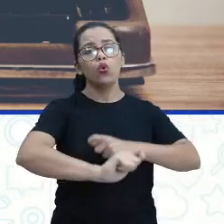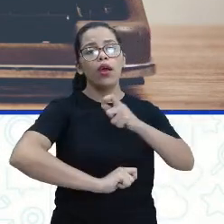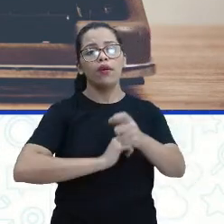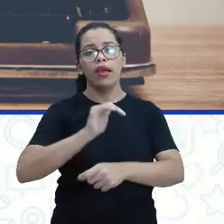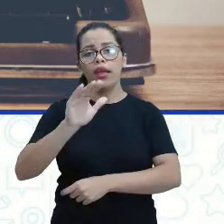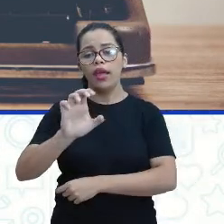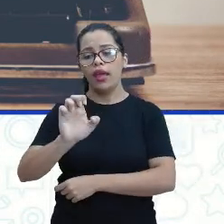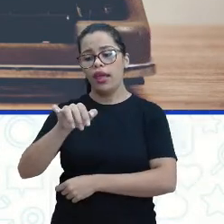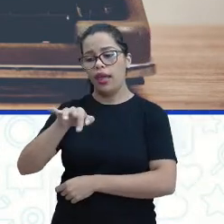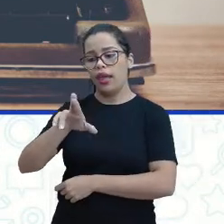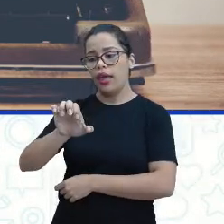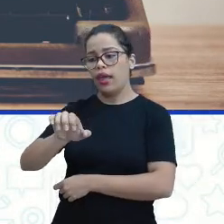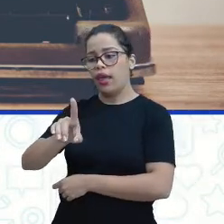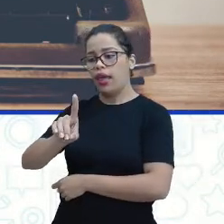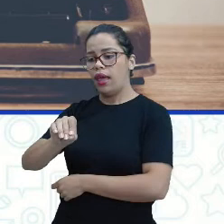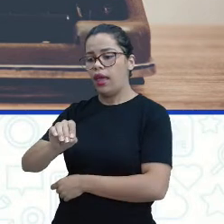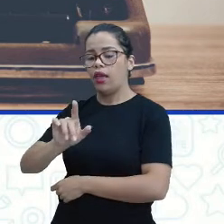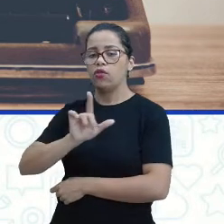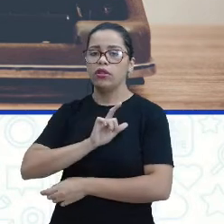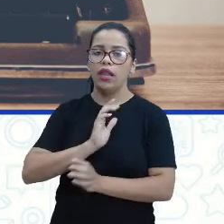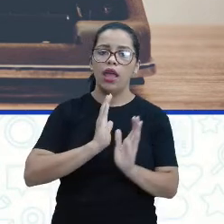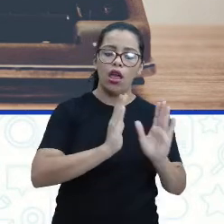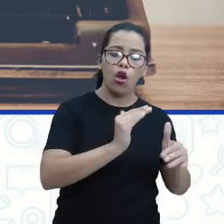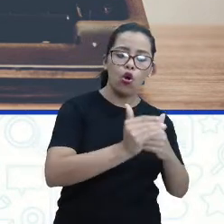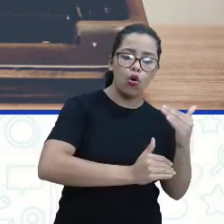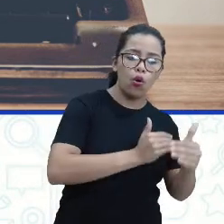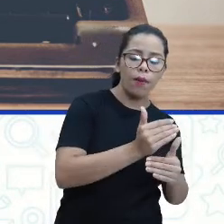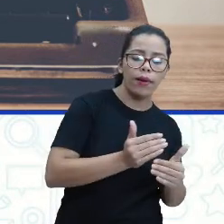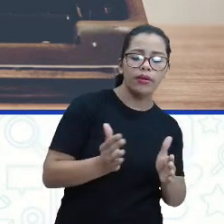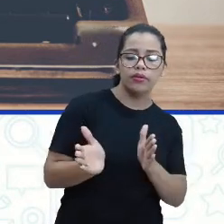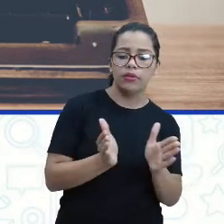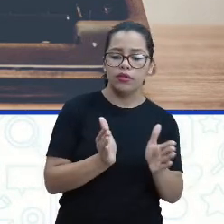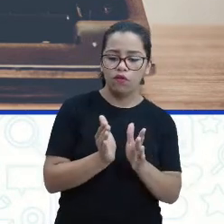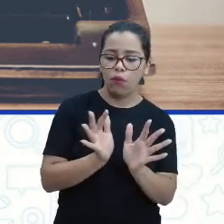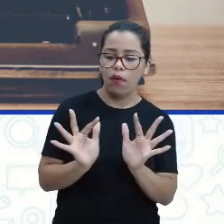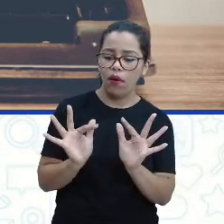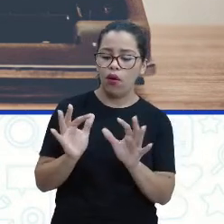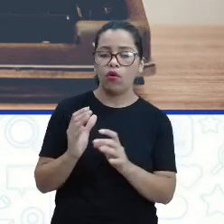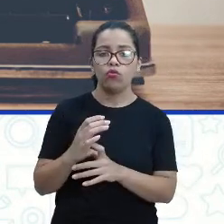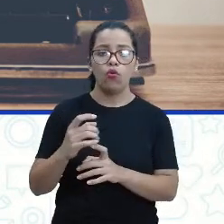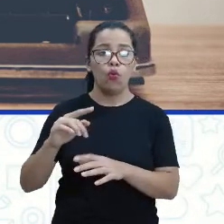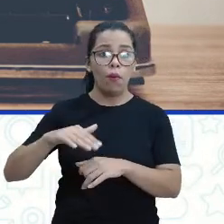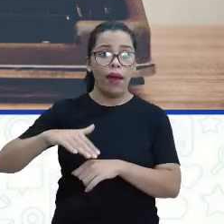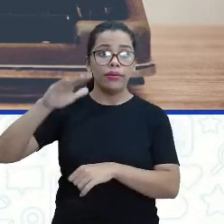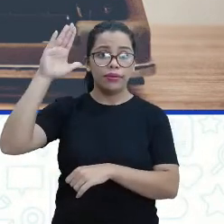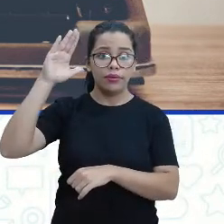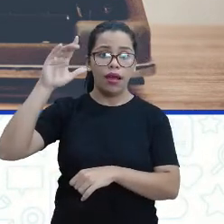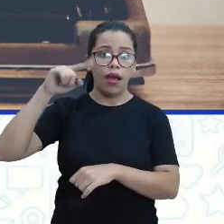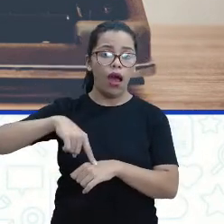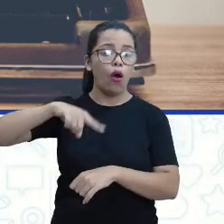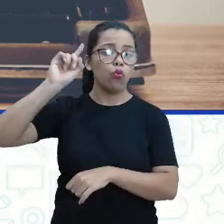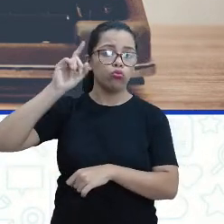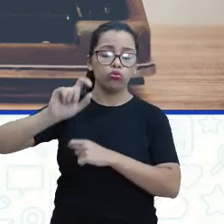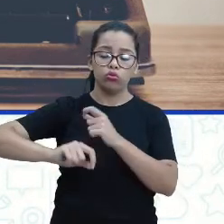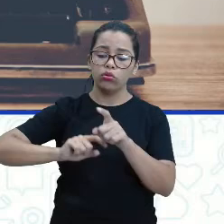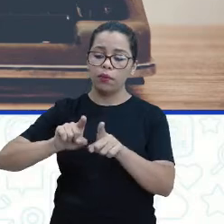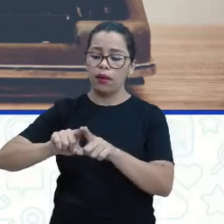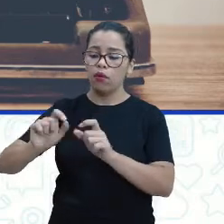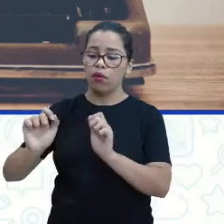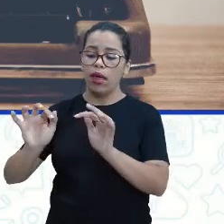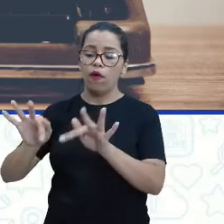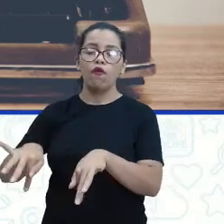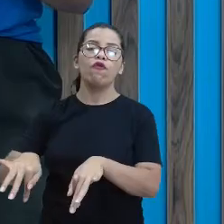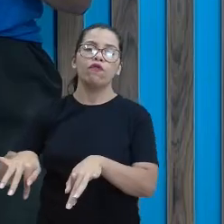de trama é o que abrange o início, o desenvolvimento, o clímax e o desfecho. Então, o enredo a gente pode dizer que é a história da